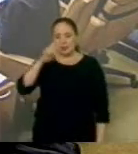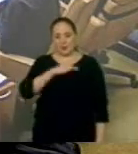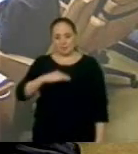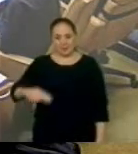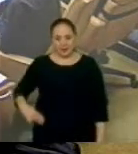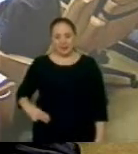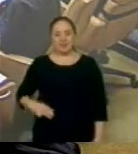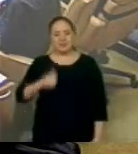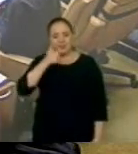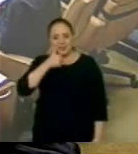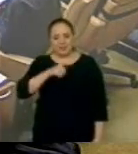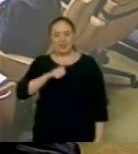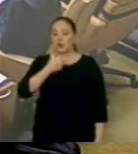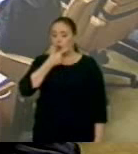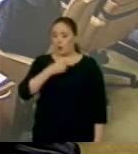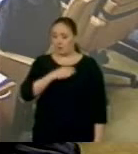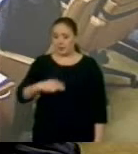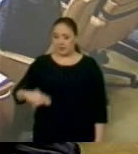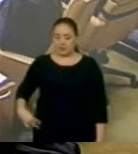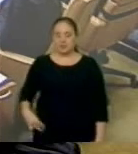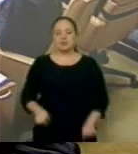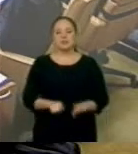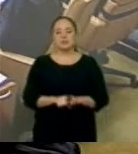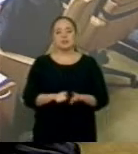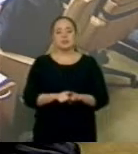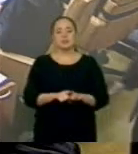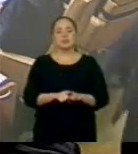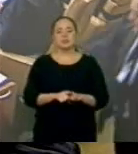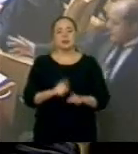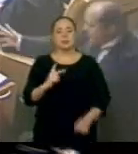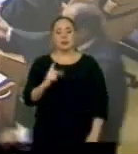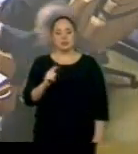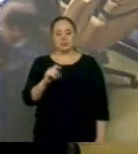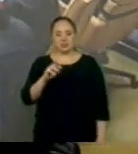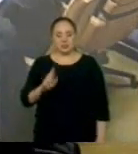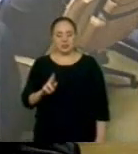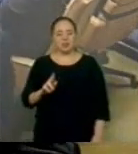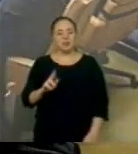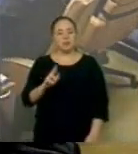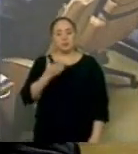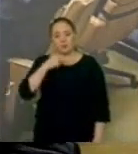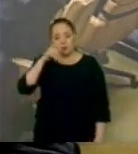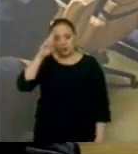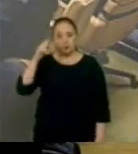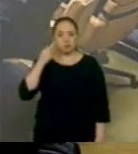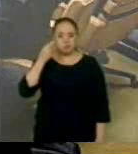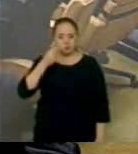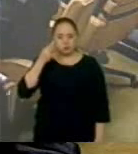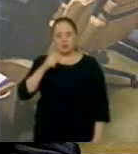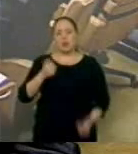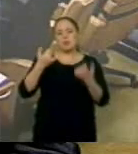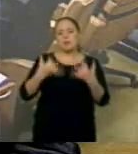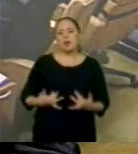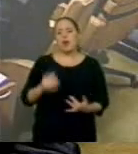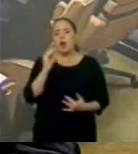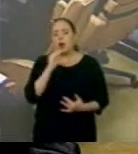senhora ministra, senhores ministros, senhora procuradora-geral da República, senhores advogados. Apenas um esclarecimento brevíssimo